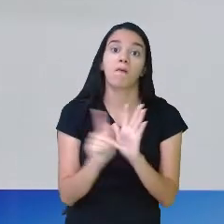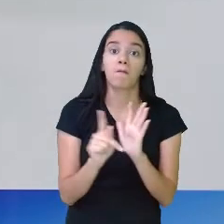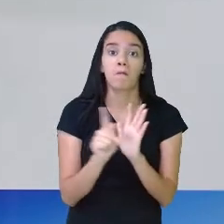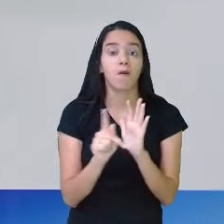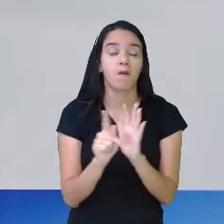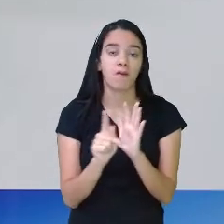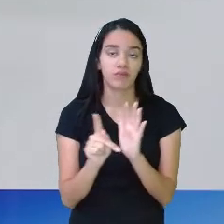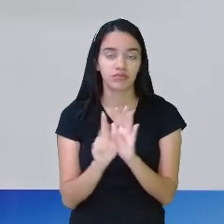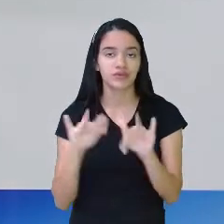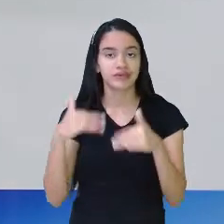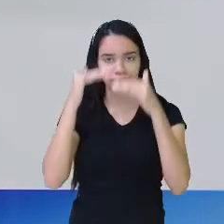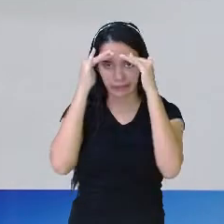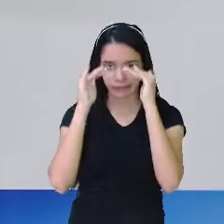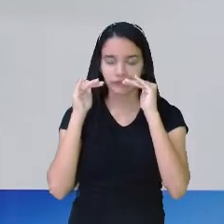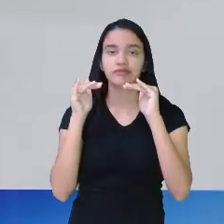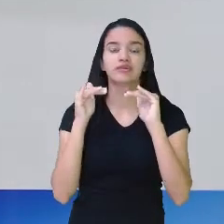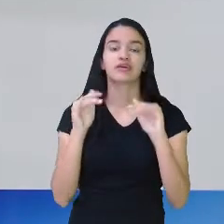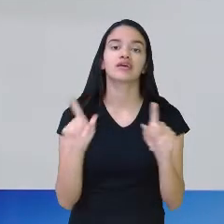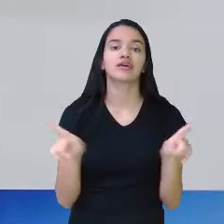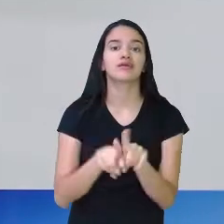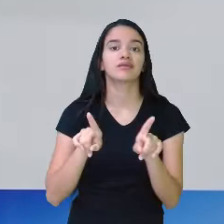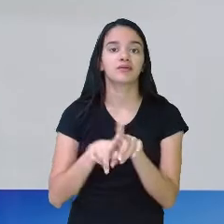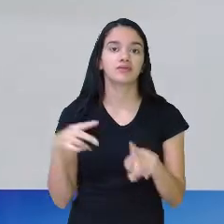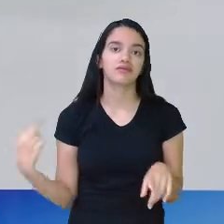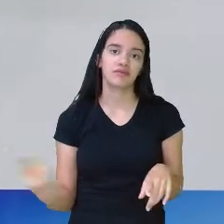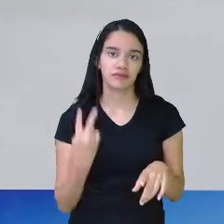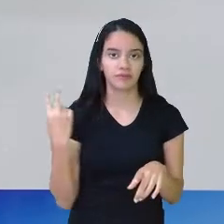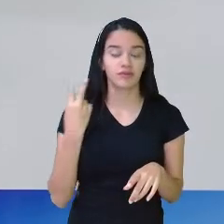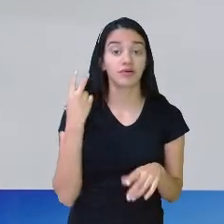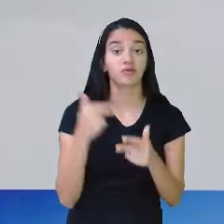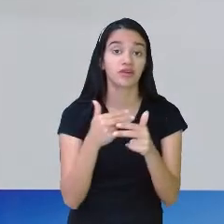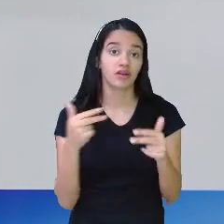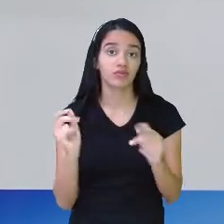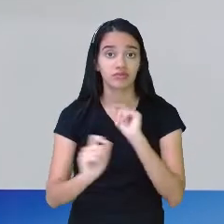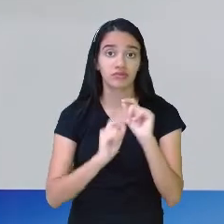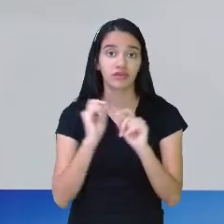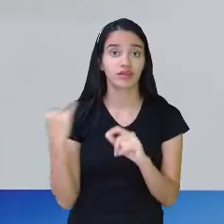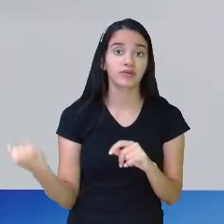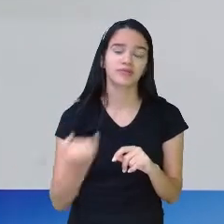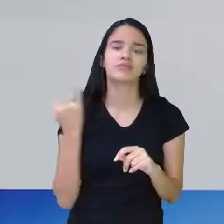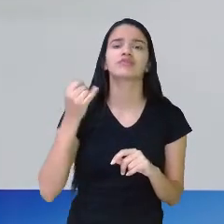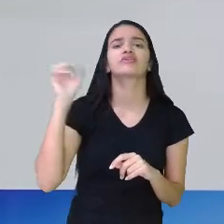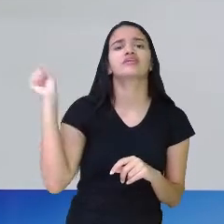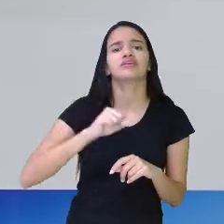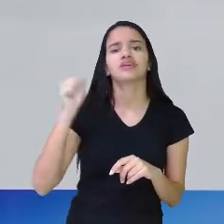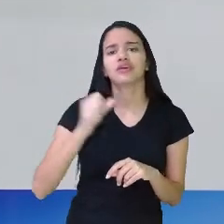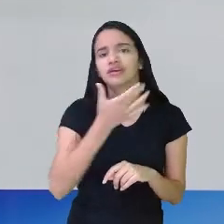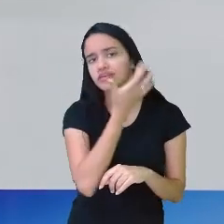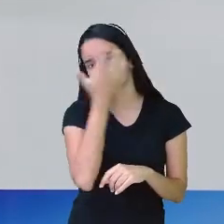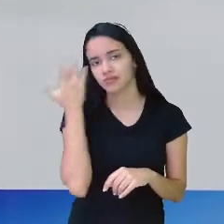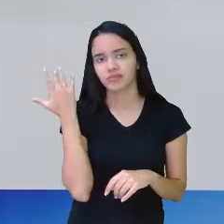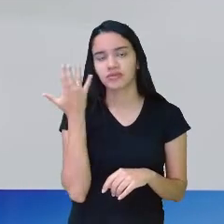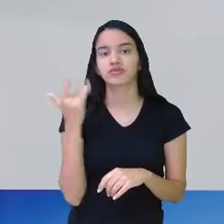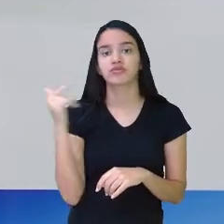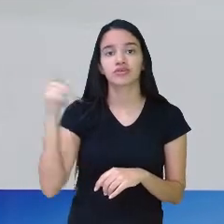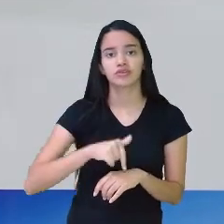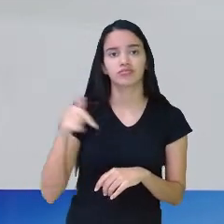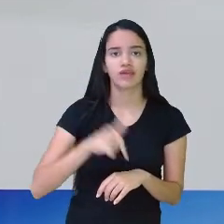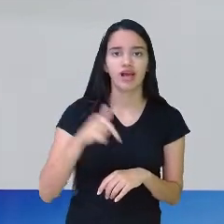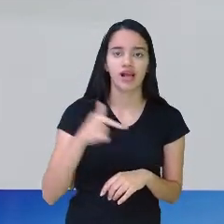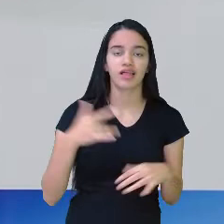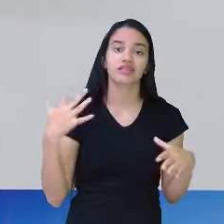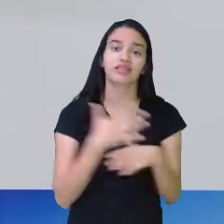cultura, e que isso tem que ser respeitado, isso tem que ser valorizado. E outra coisa, é importante sim que essas pessoas estejam aqui